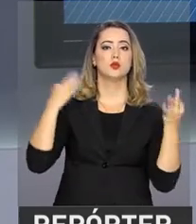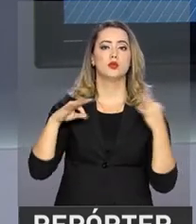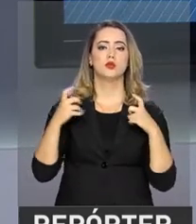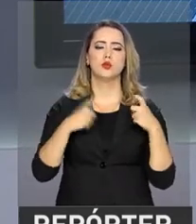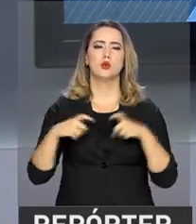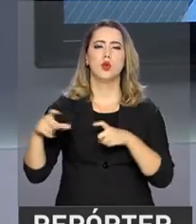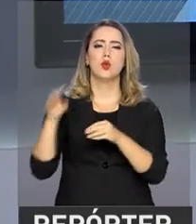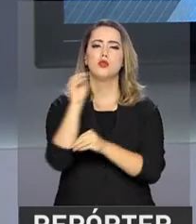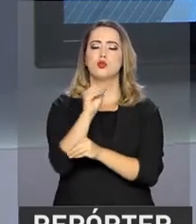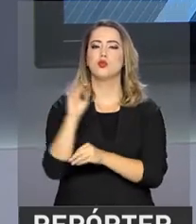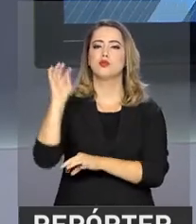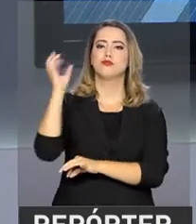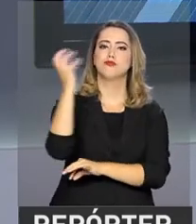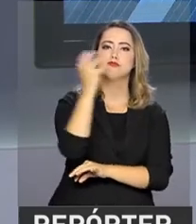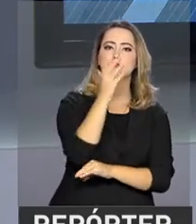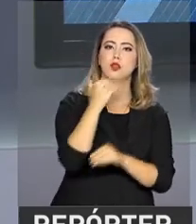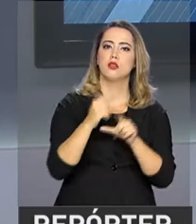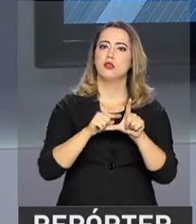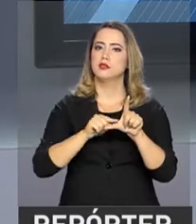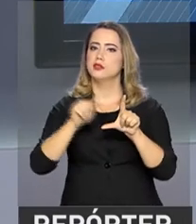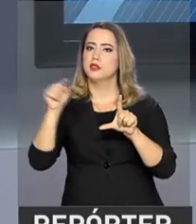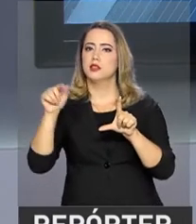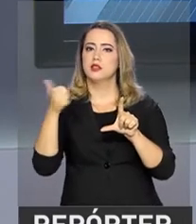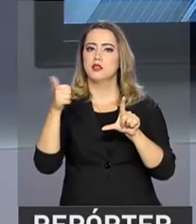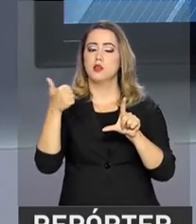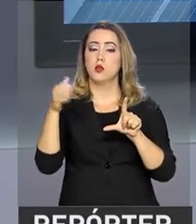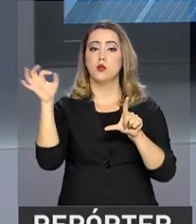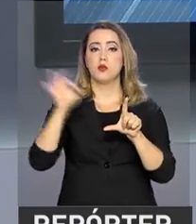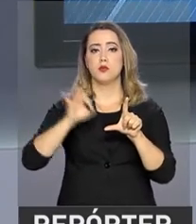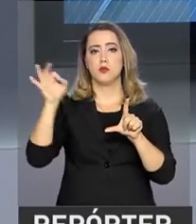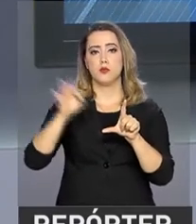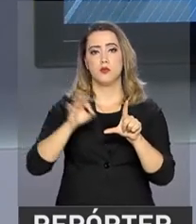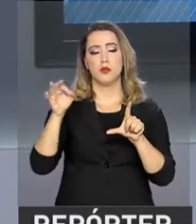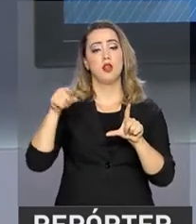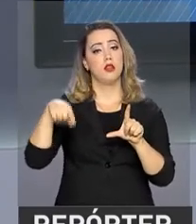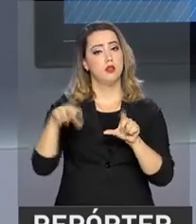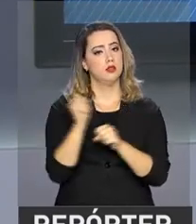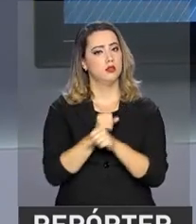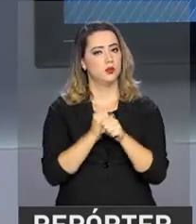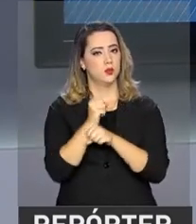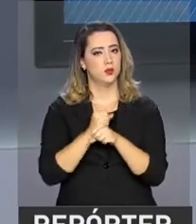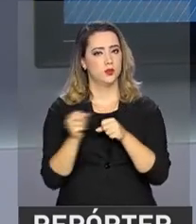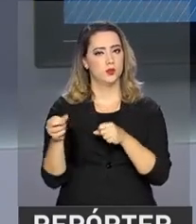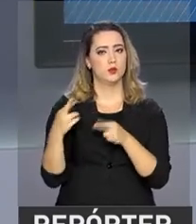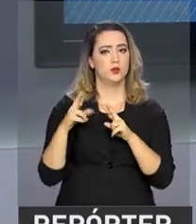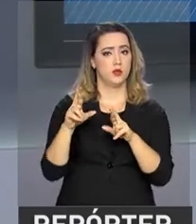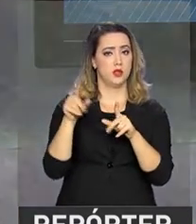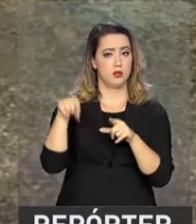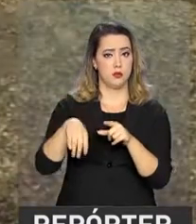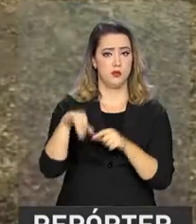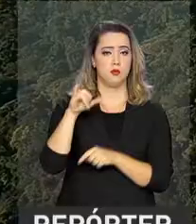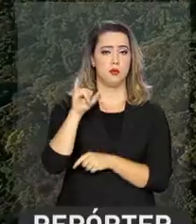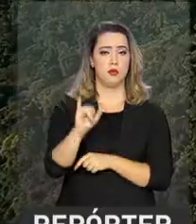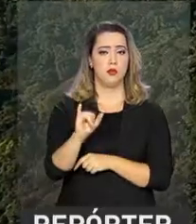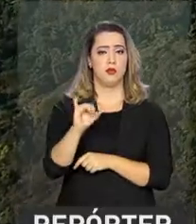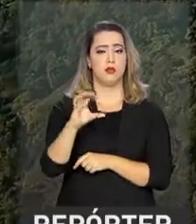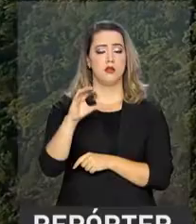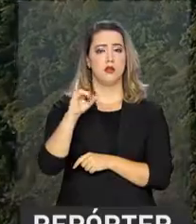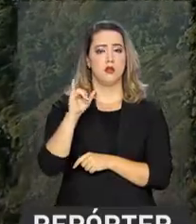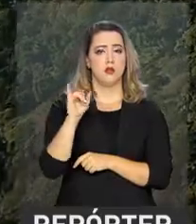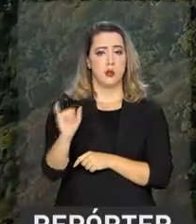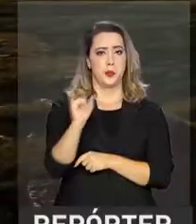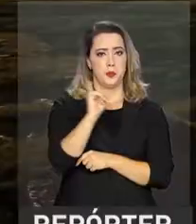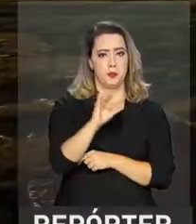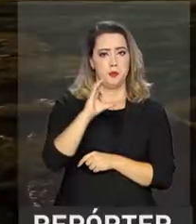conservação federais vai crescer 11 6 por cento em 2017 a estimativa do instituto de inteligência comercial